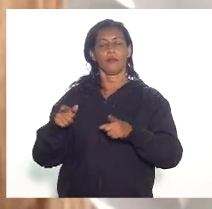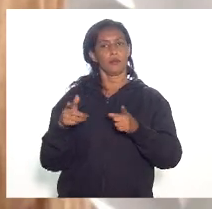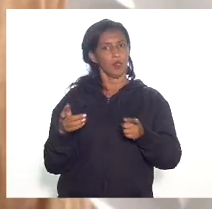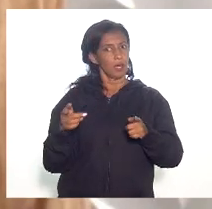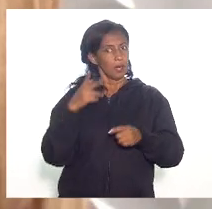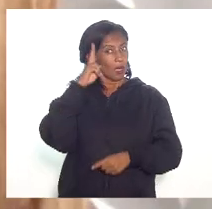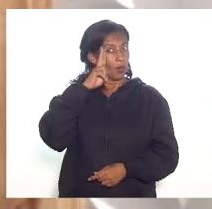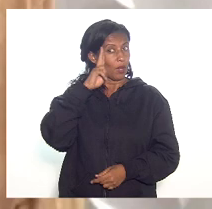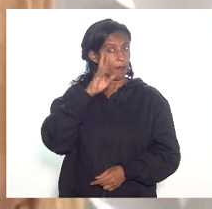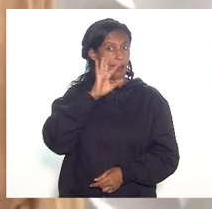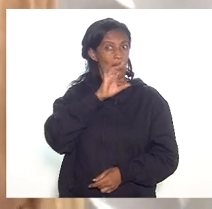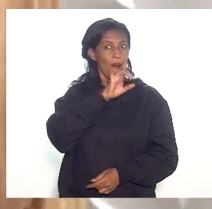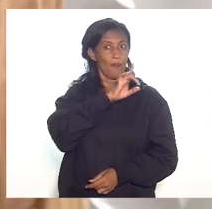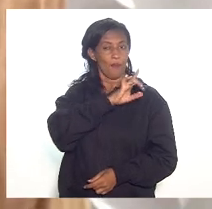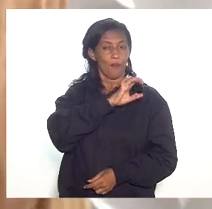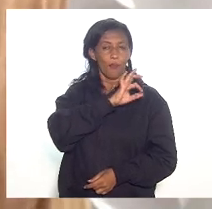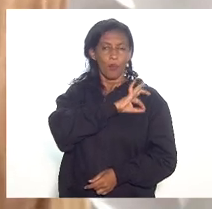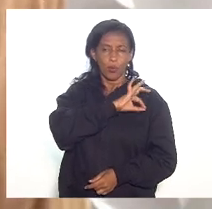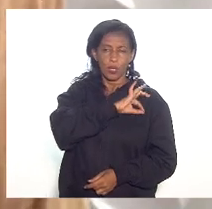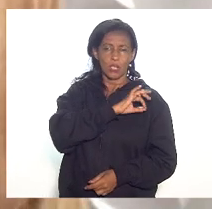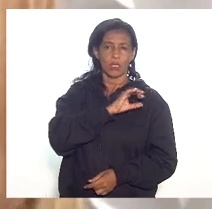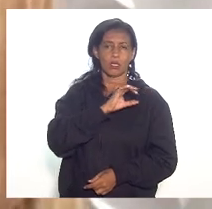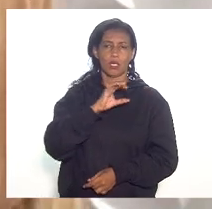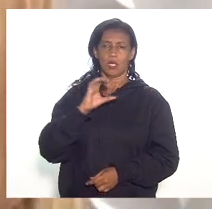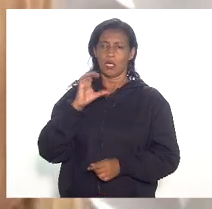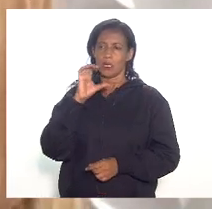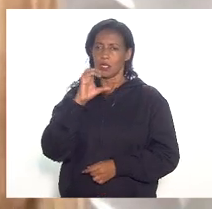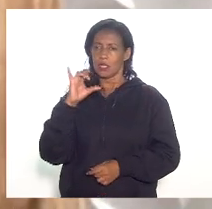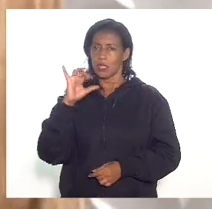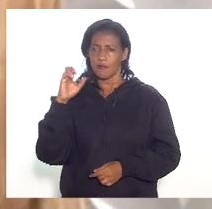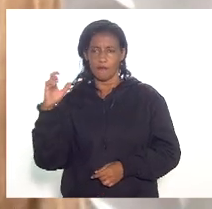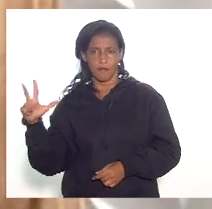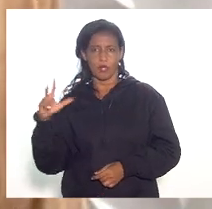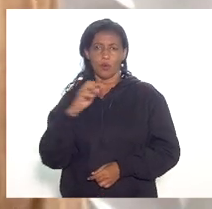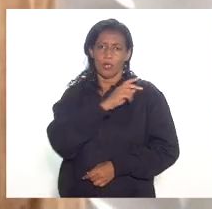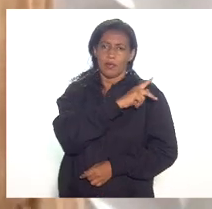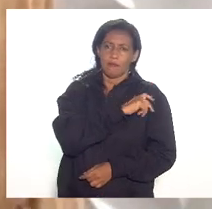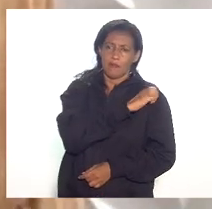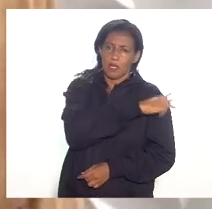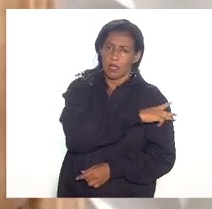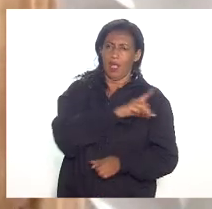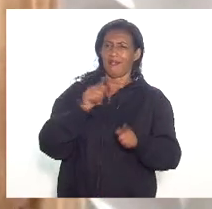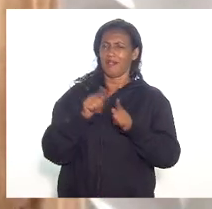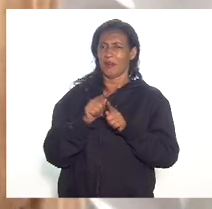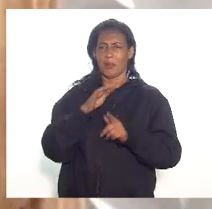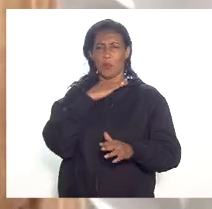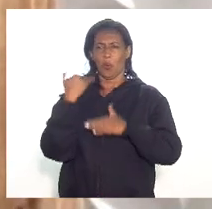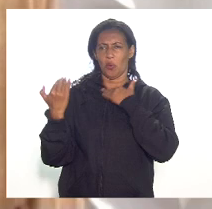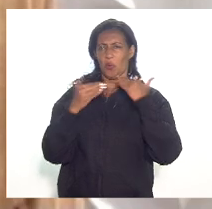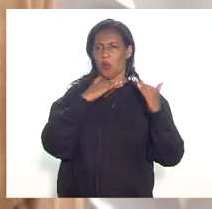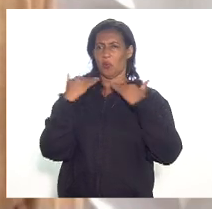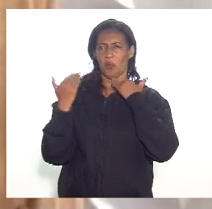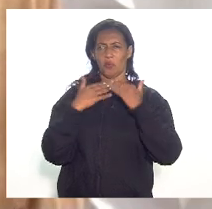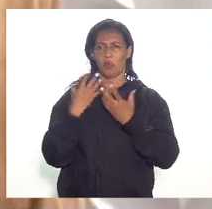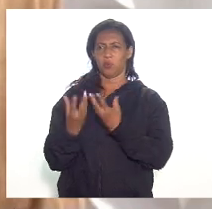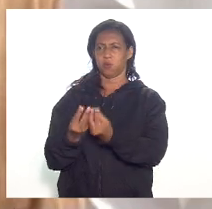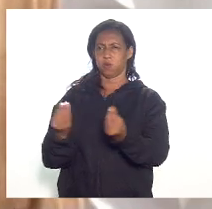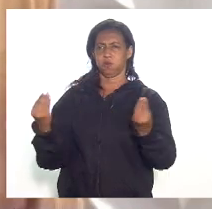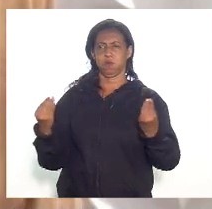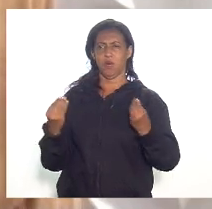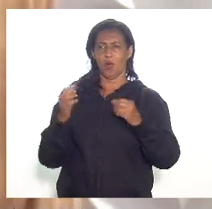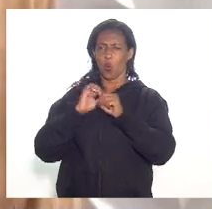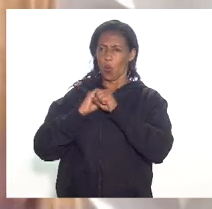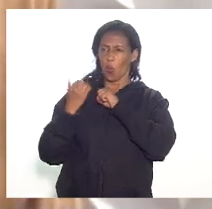polícia militar perdeu inúmeros policiais para a covid-19 há um decreto do governador do ano passado